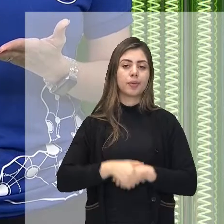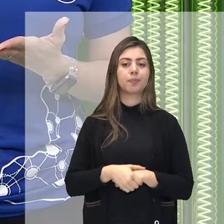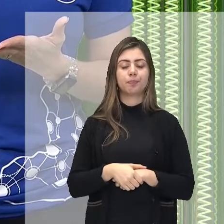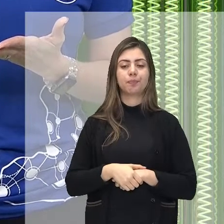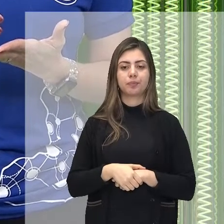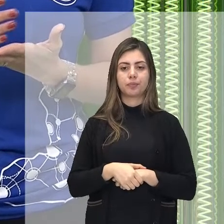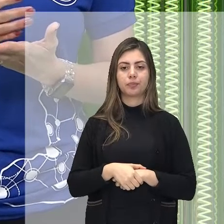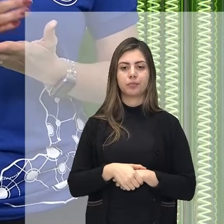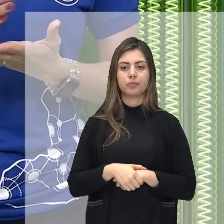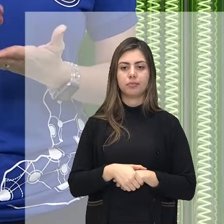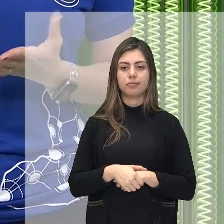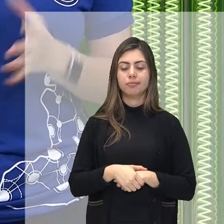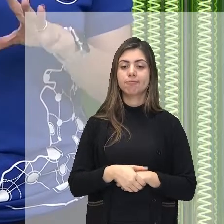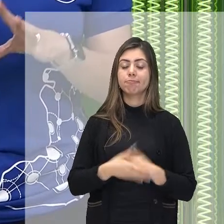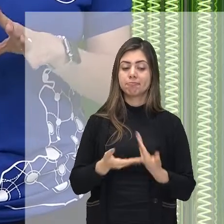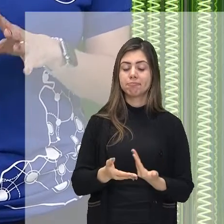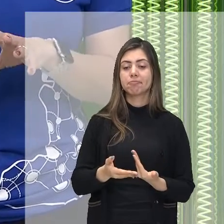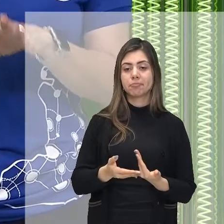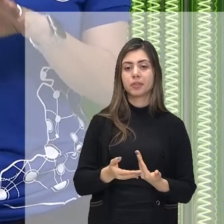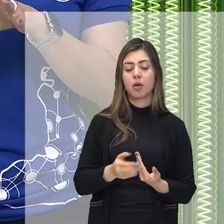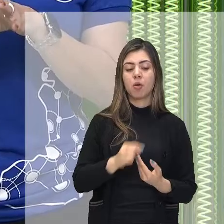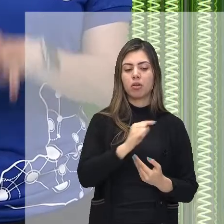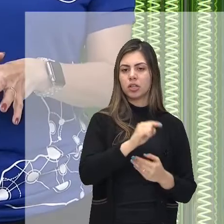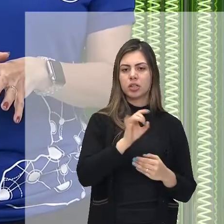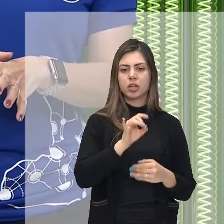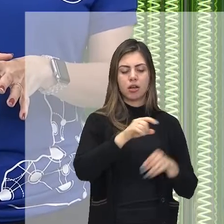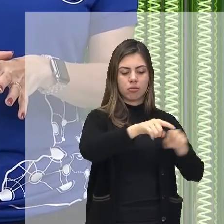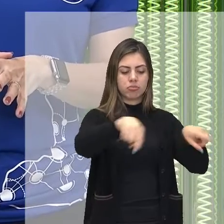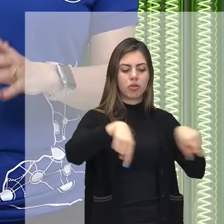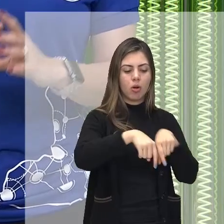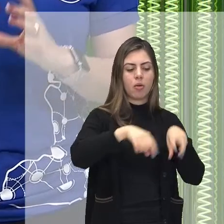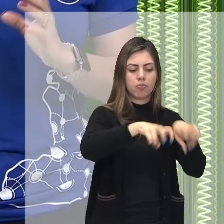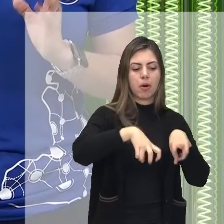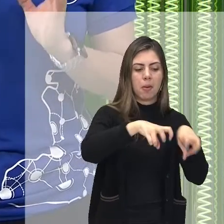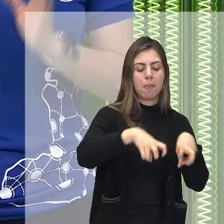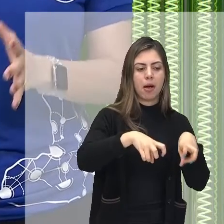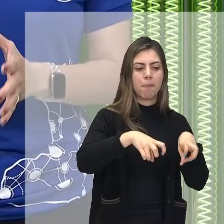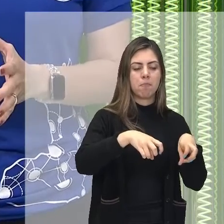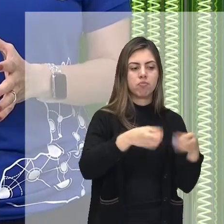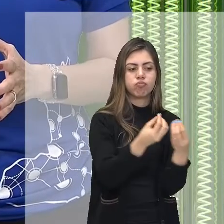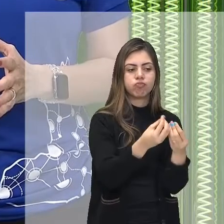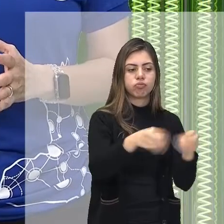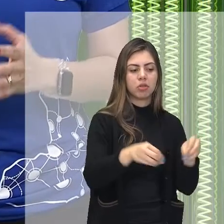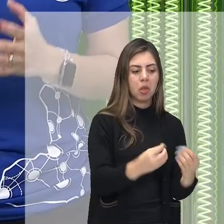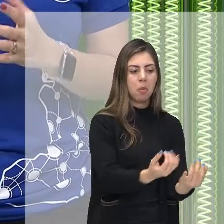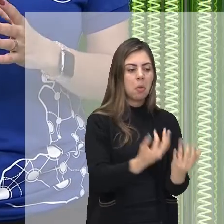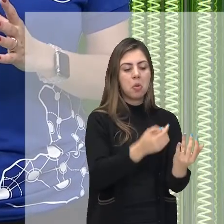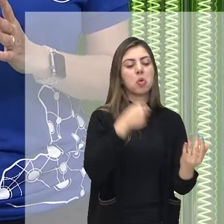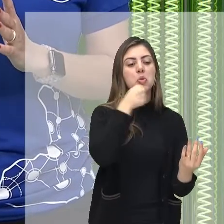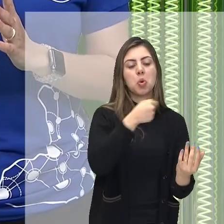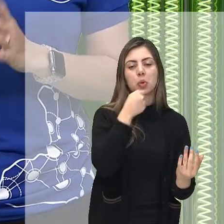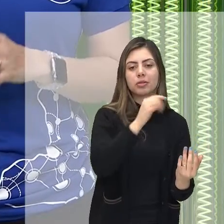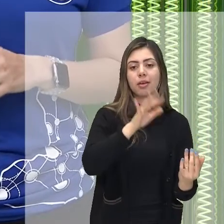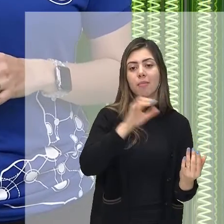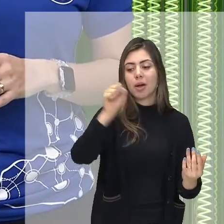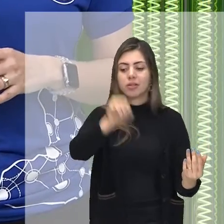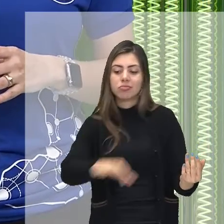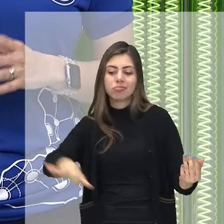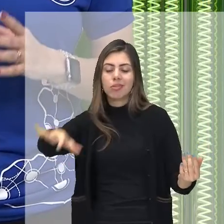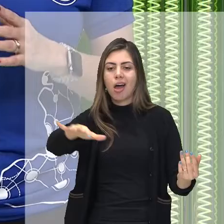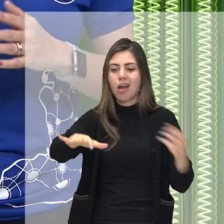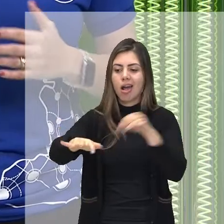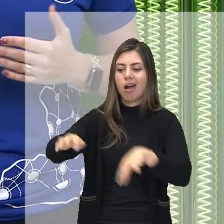uma consequência não só naquele local onde tem muita indústria, mas acaba sendo